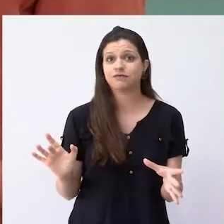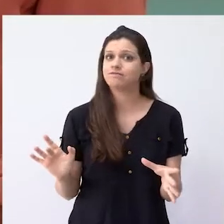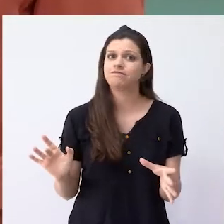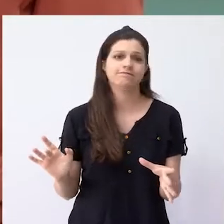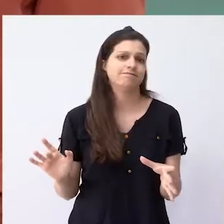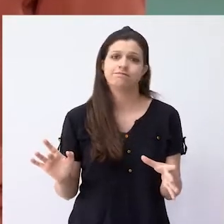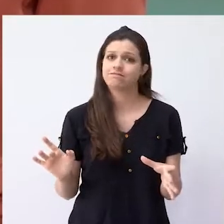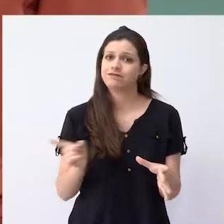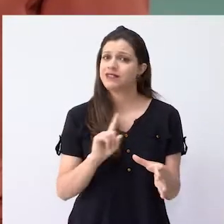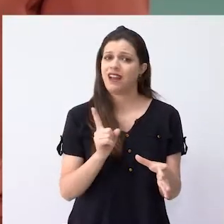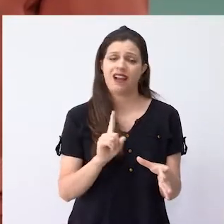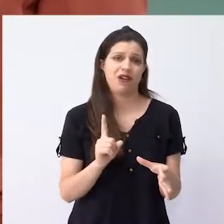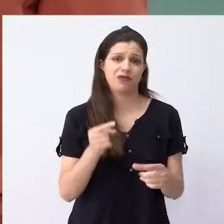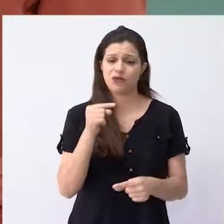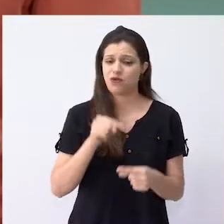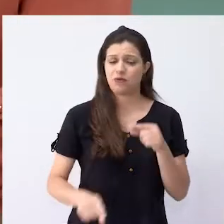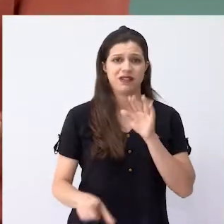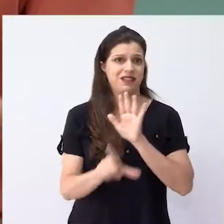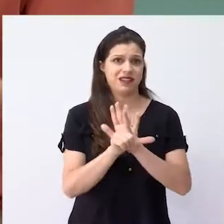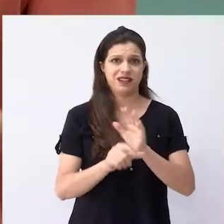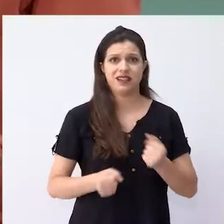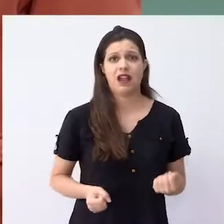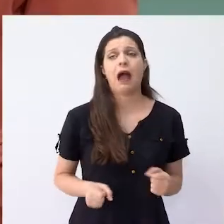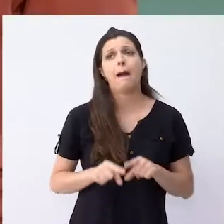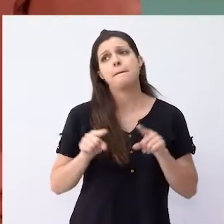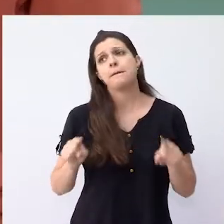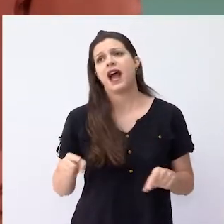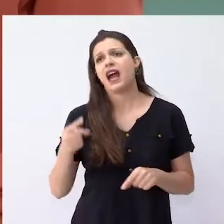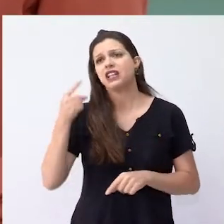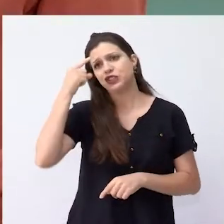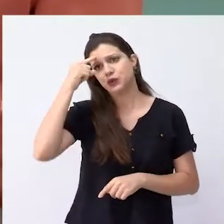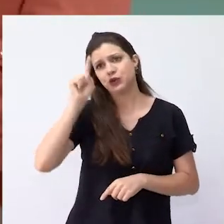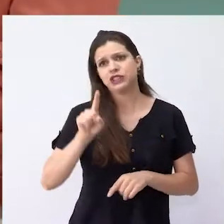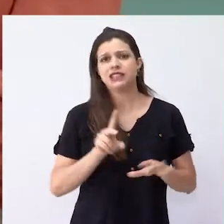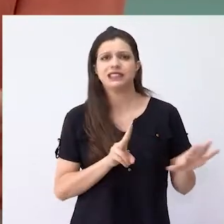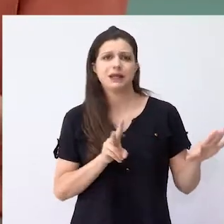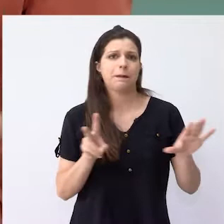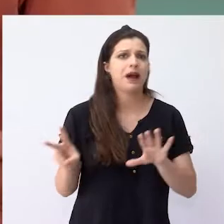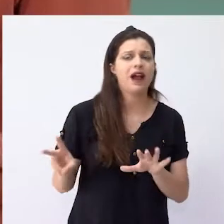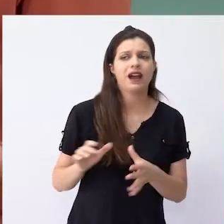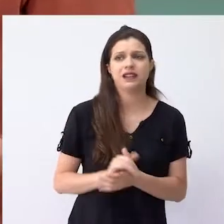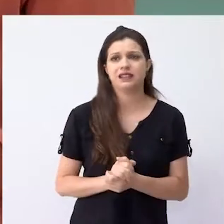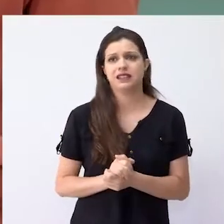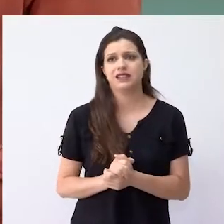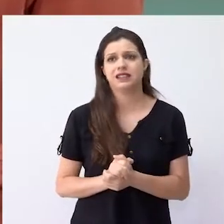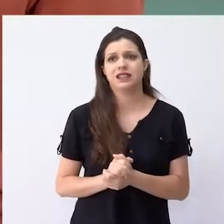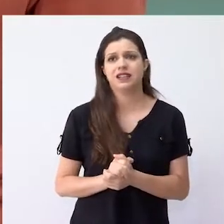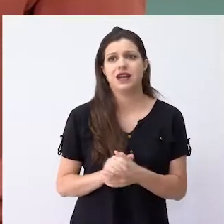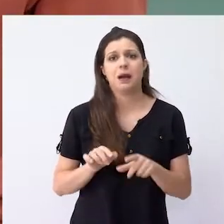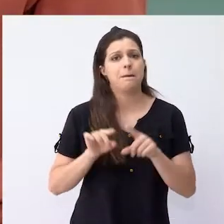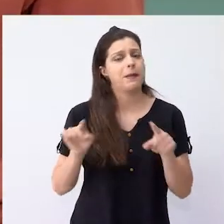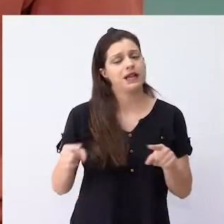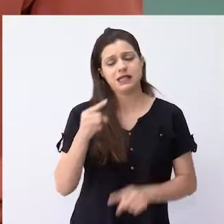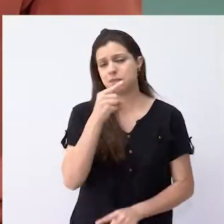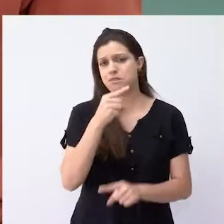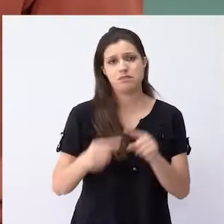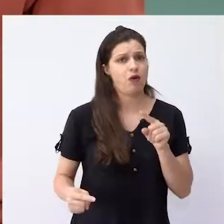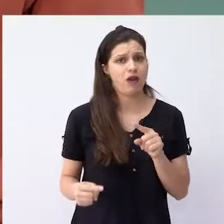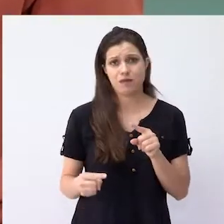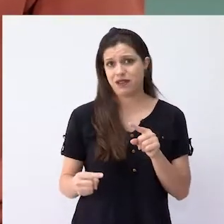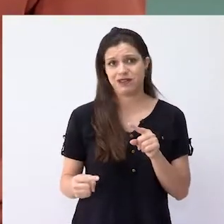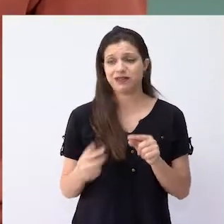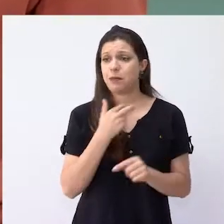trabalho ilegal. Ainda que seja feito uma vez por semana, ainda que não tenha um empregador, não, ele é absolutamente proibido por